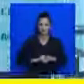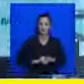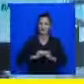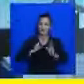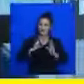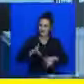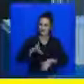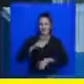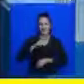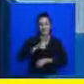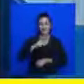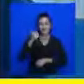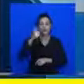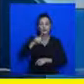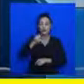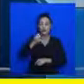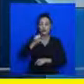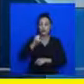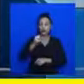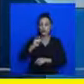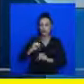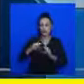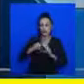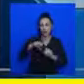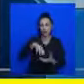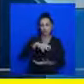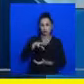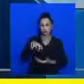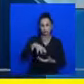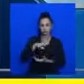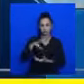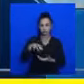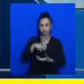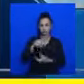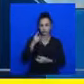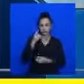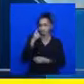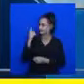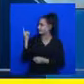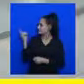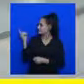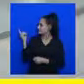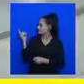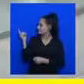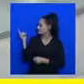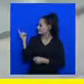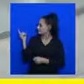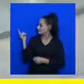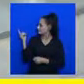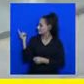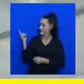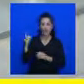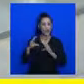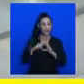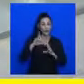E já temos novamente as 80 bolas girando e sendo embaralhadas. E já temos a bola